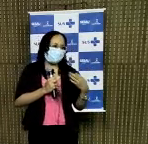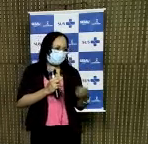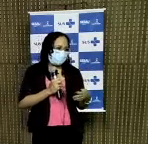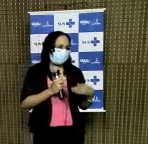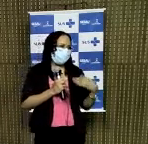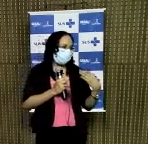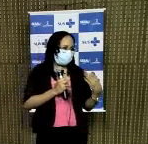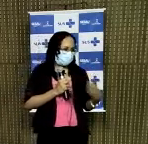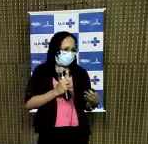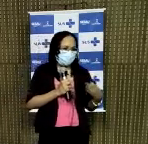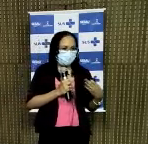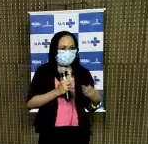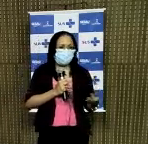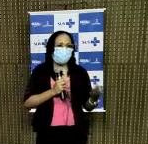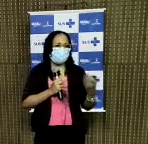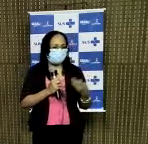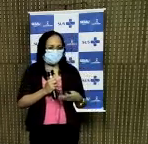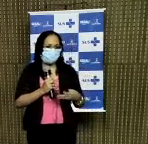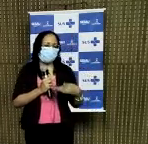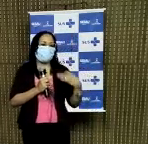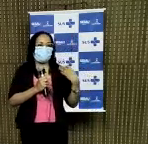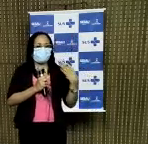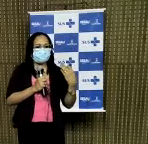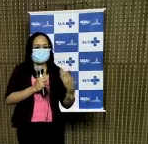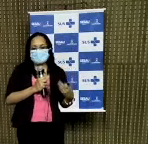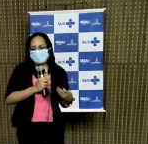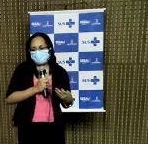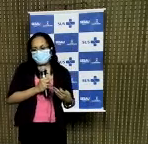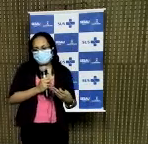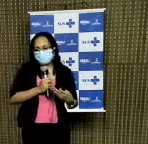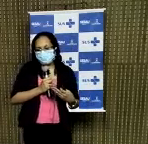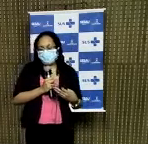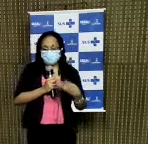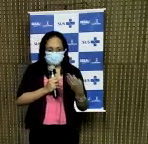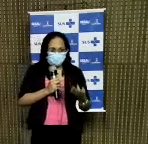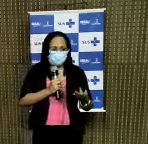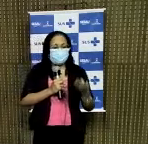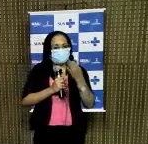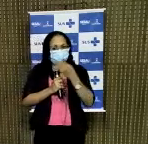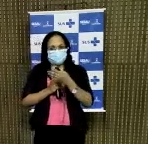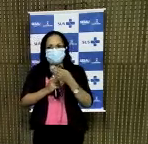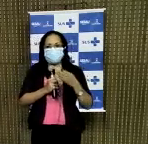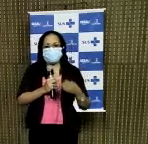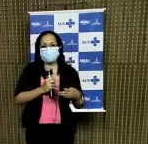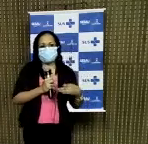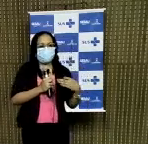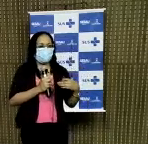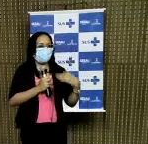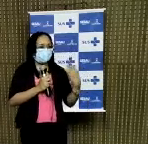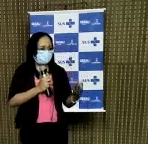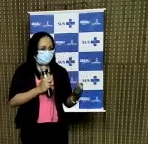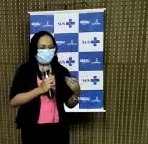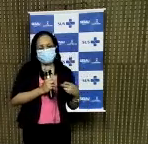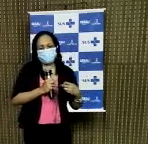com temas que são pertinentes à gestação, ao cuidado da criança, situações como também já foi citado em relação